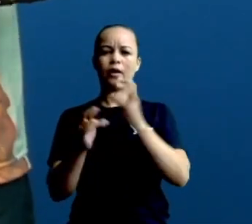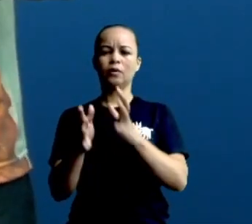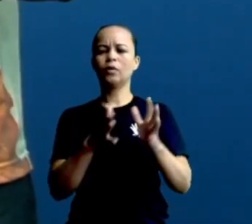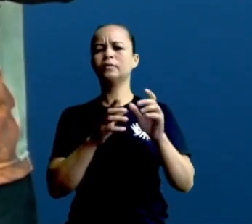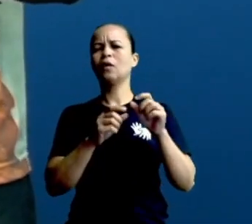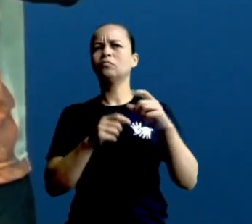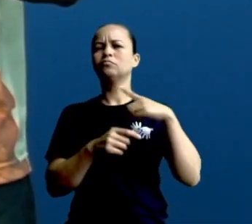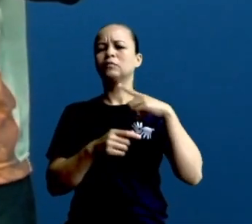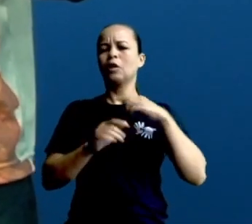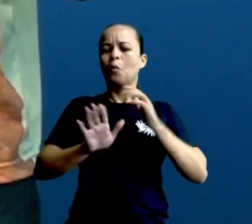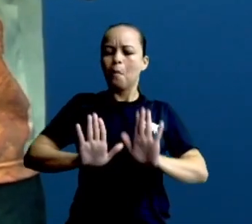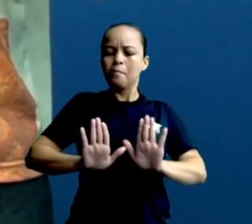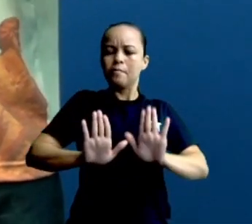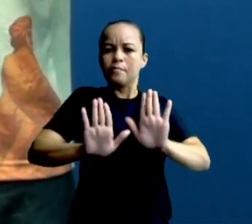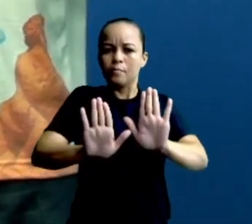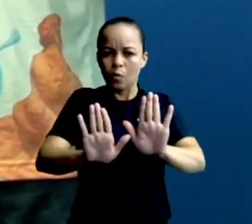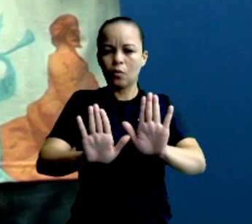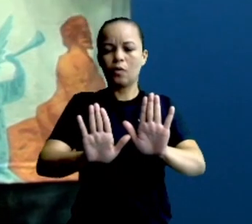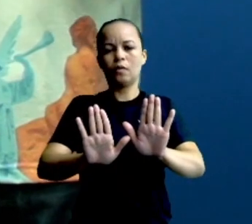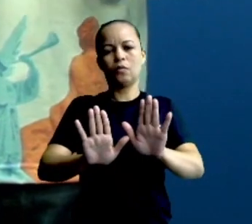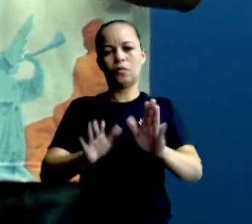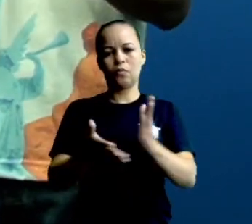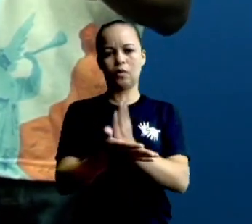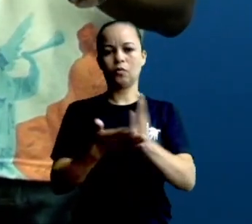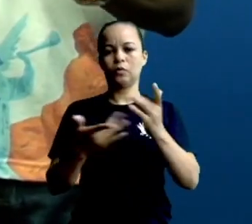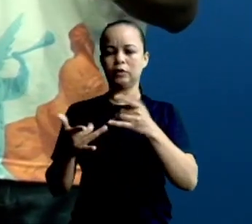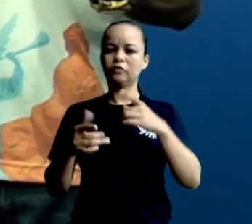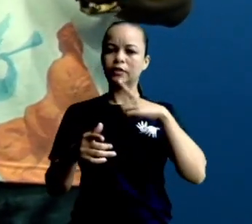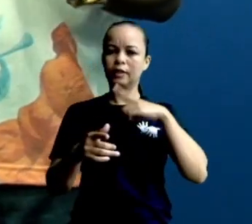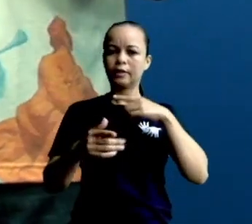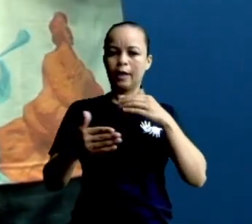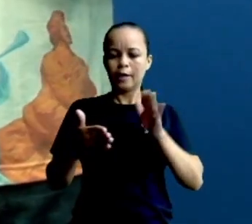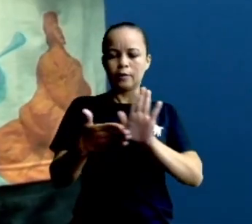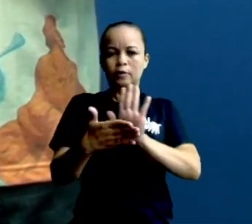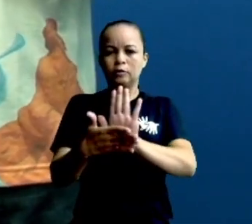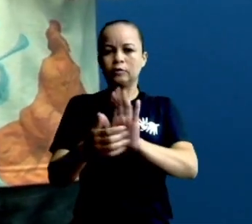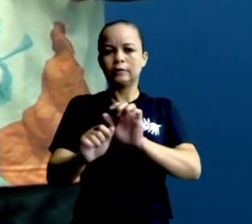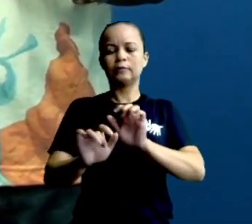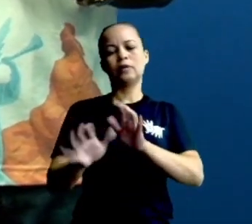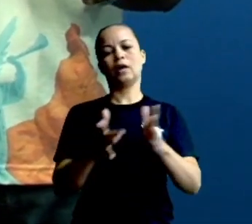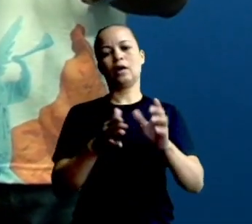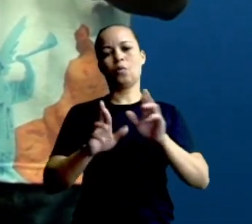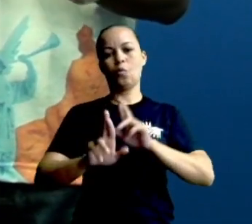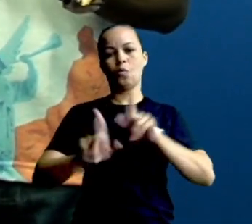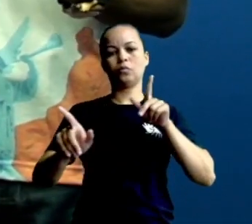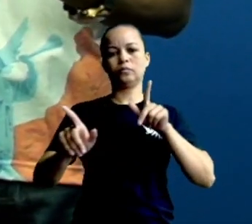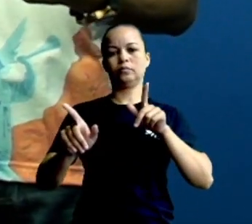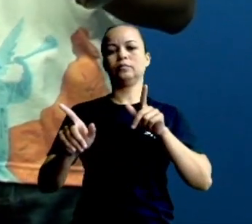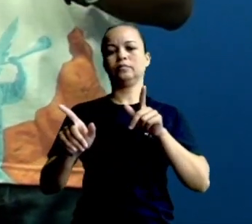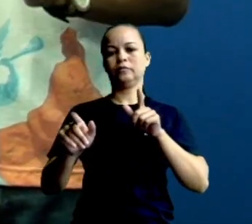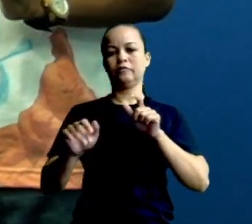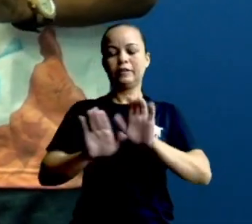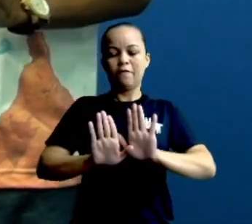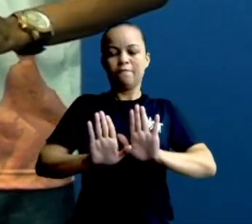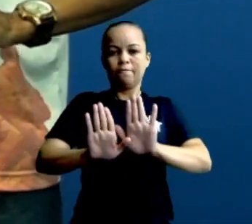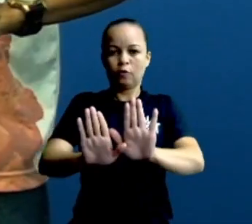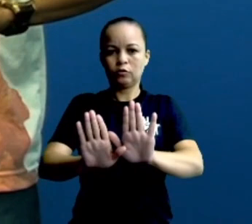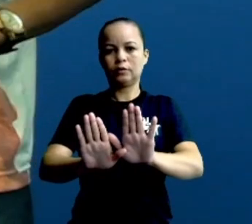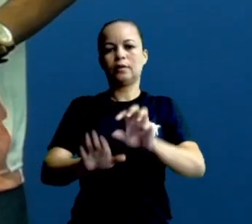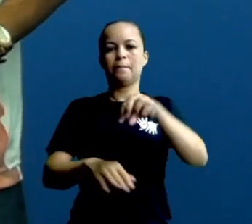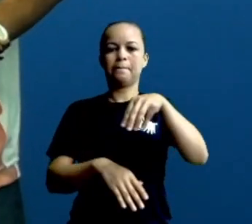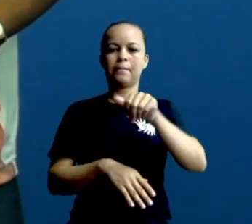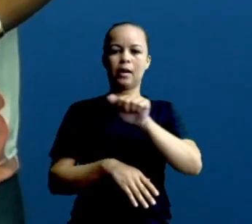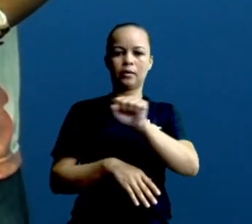quando você empurra alguma coisa. Aí você tem um atrito. Então, o atrito é contrário ao trabalho. Tá? Essa força. Beleza? Até